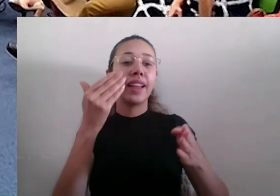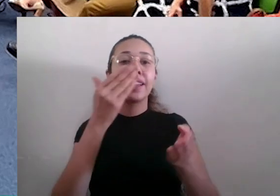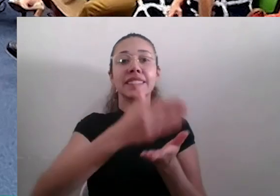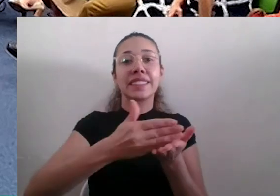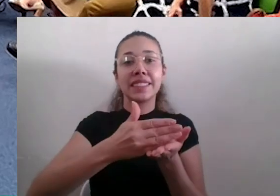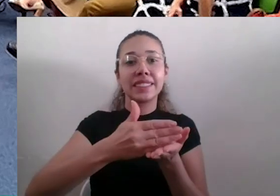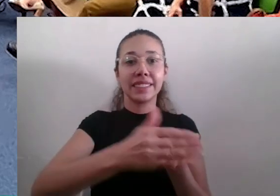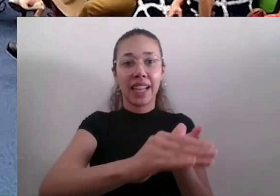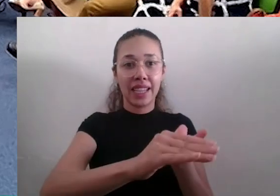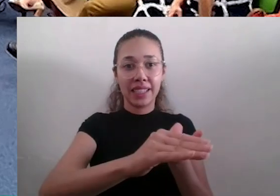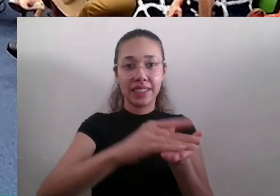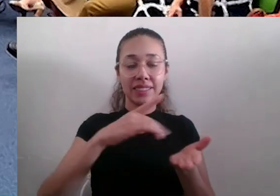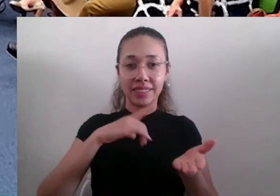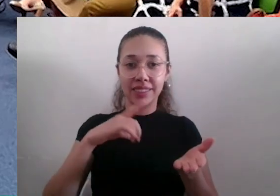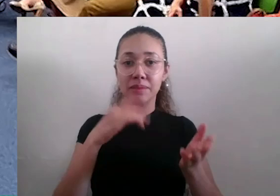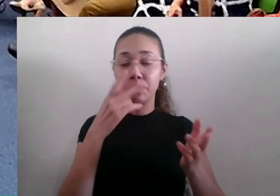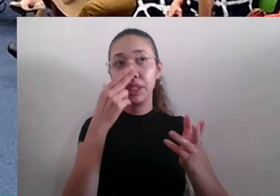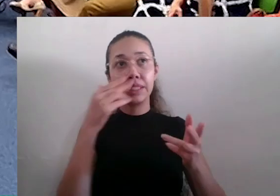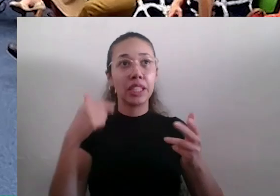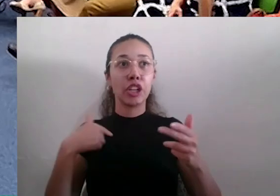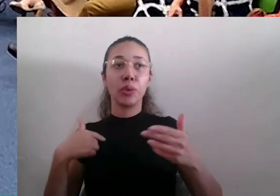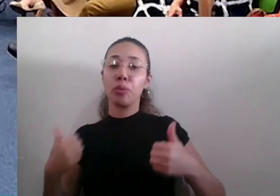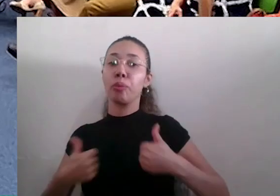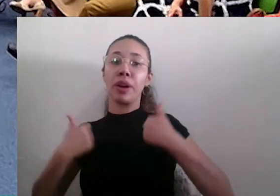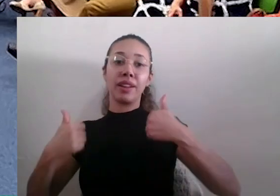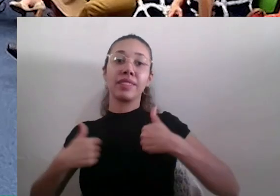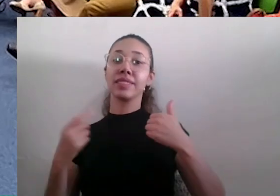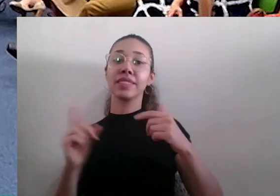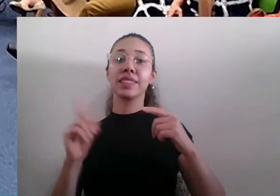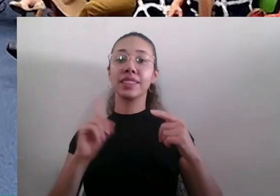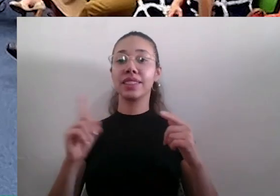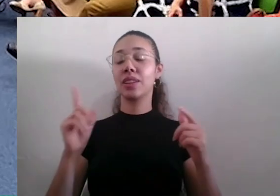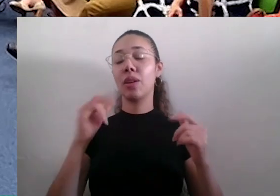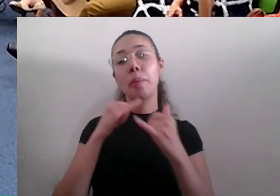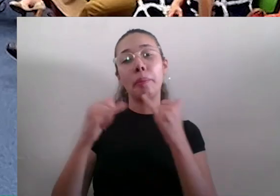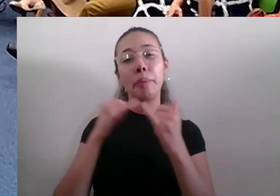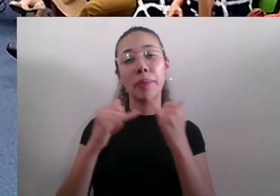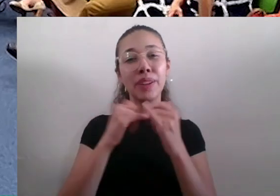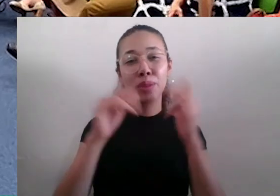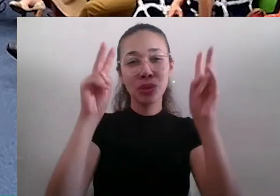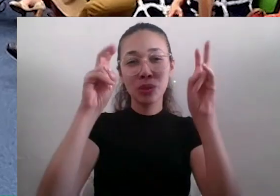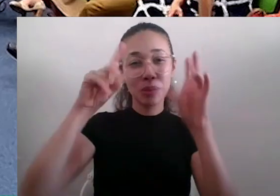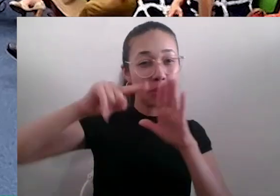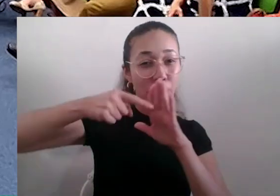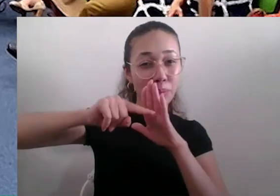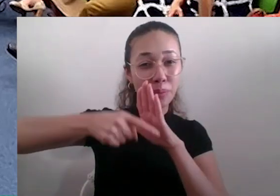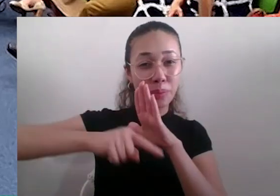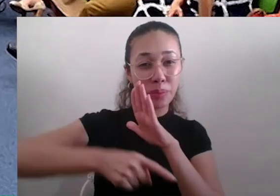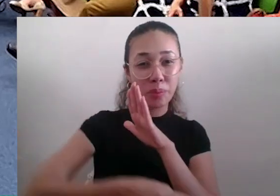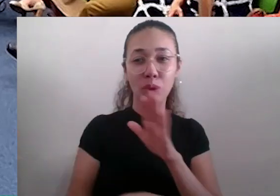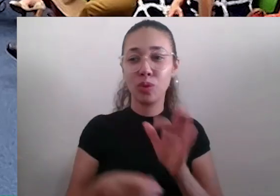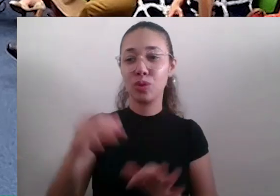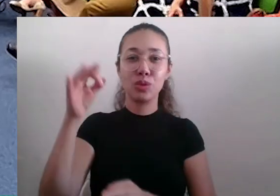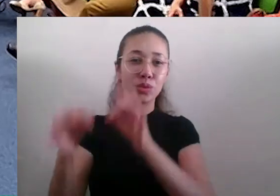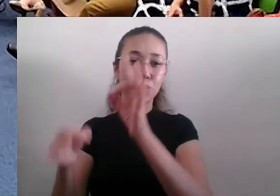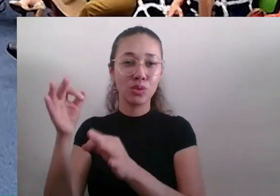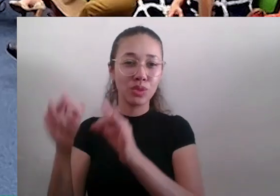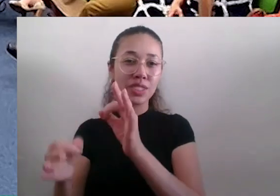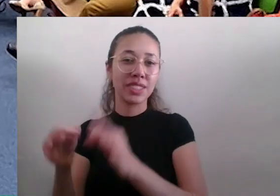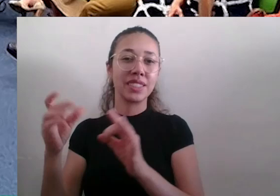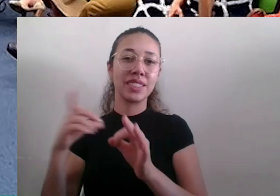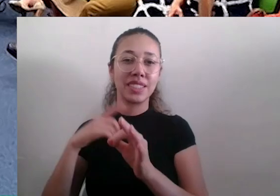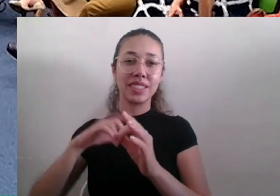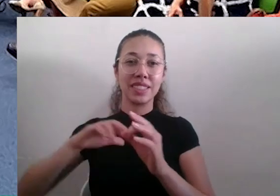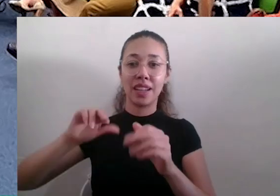de de de ego de de vaidade Mas é porque são assuntos tão complexo a gente fala de justiça restaurativa eu acho que a gente